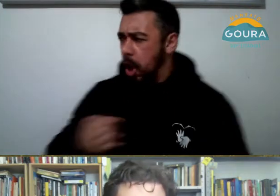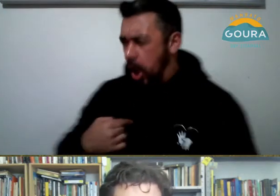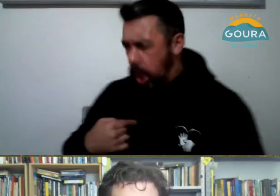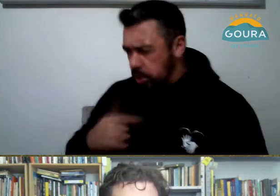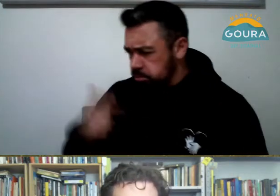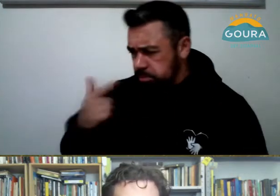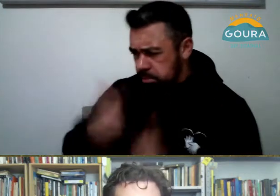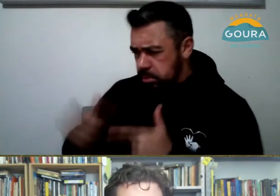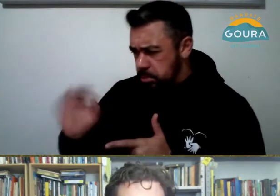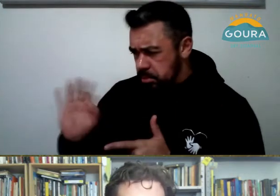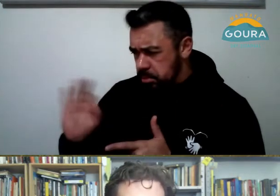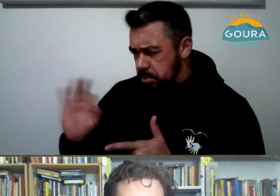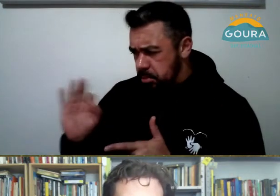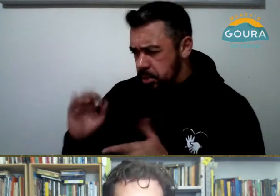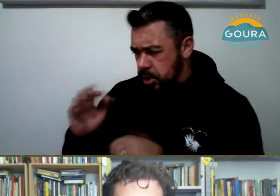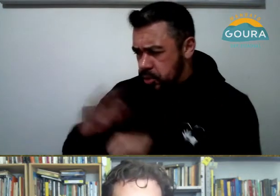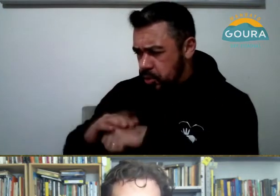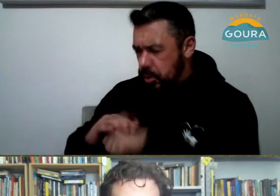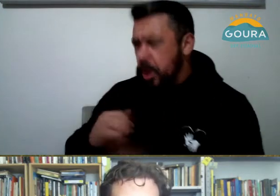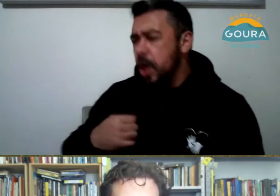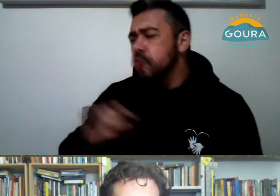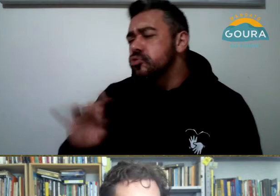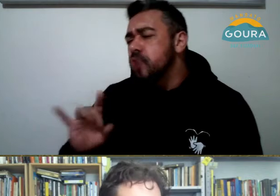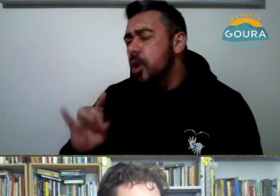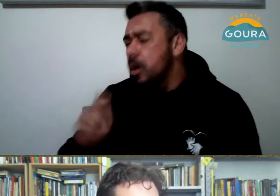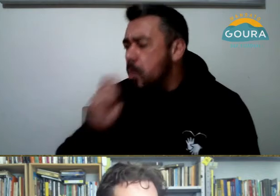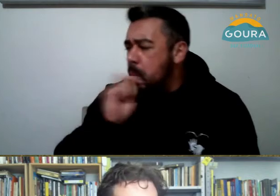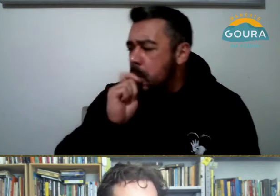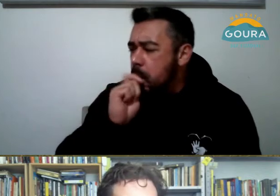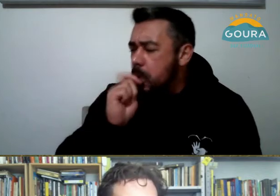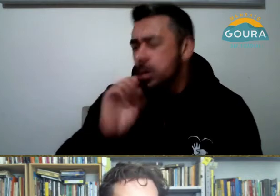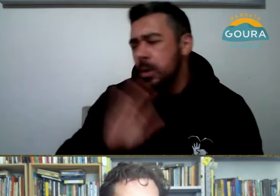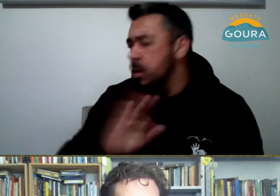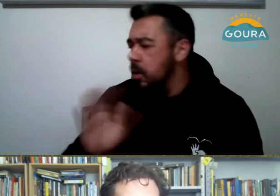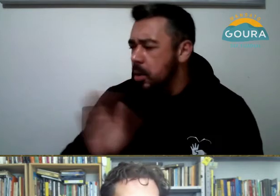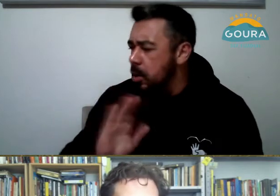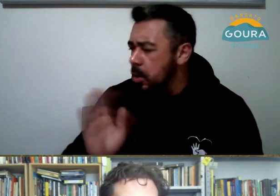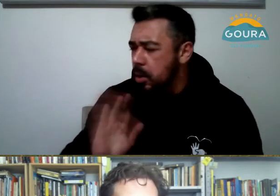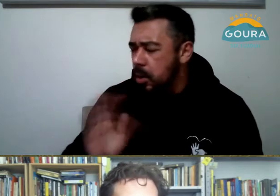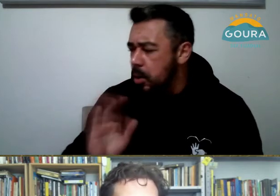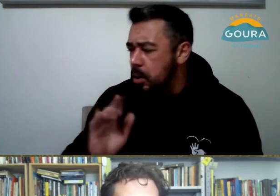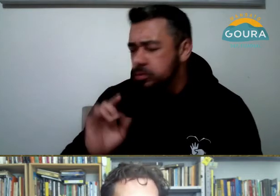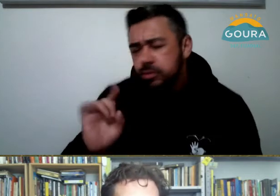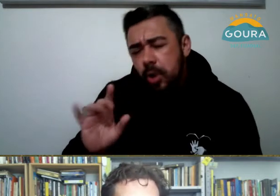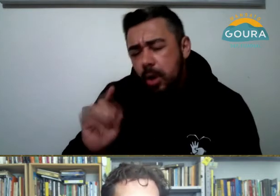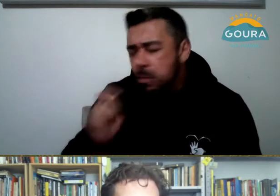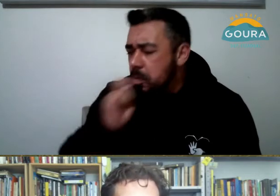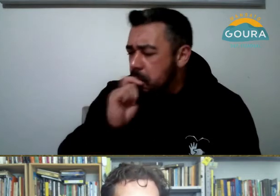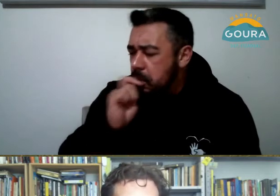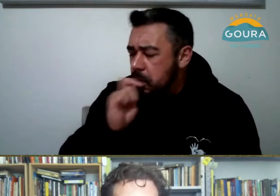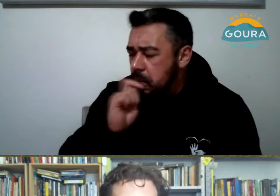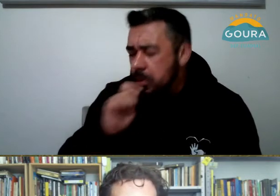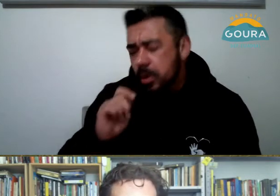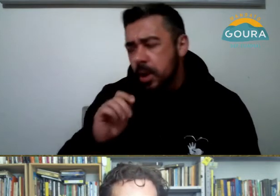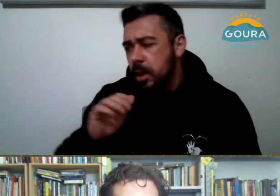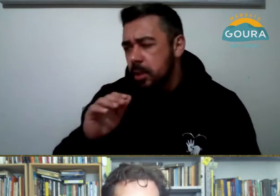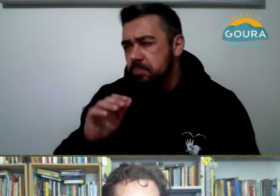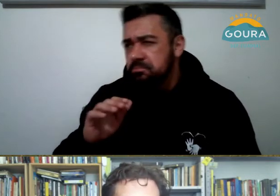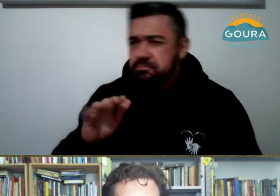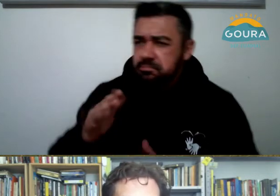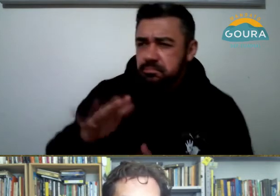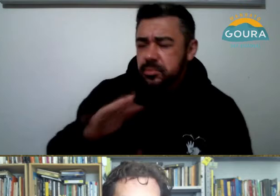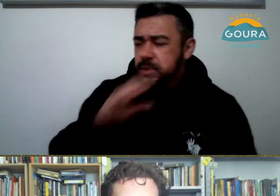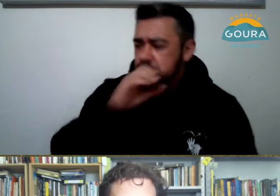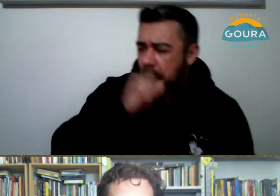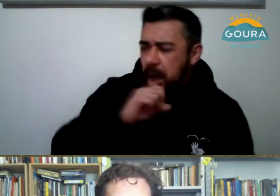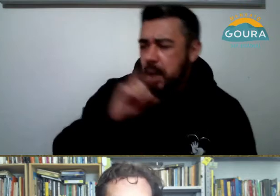drogas. Eu fumo um porro, fumo um baseado de maconha aos fins de semana com os